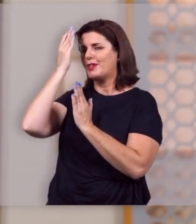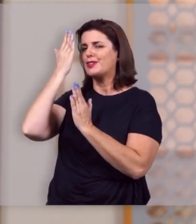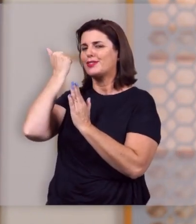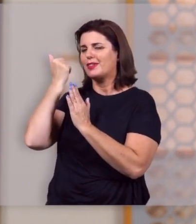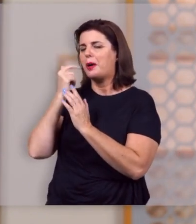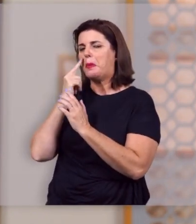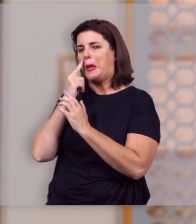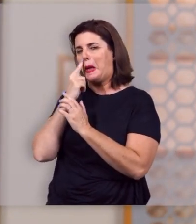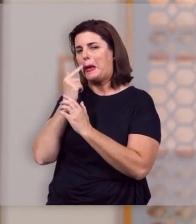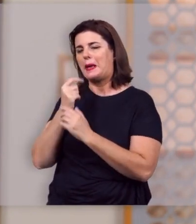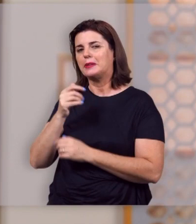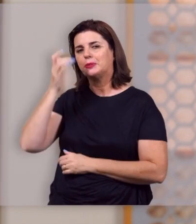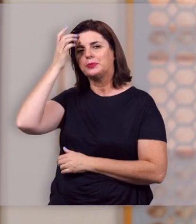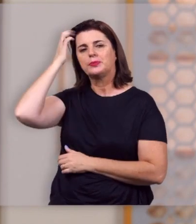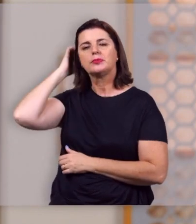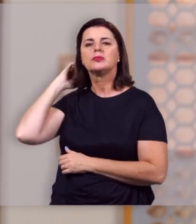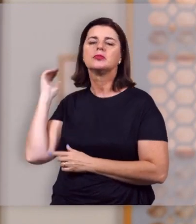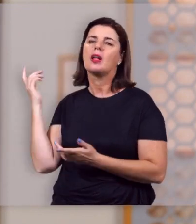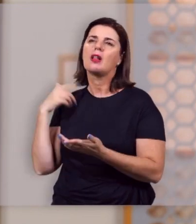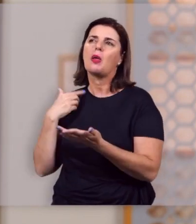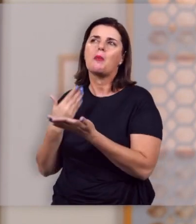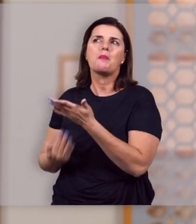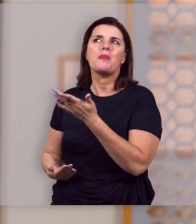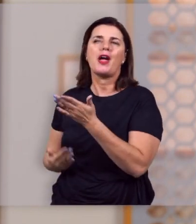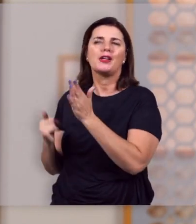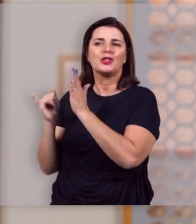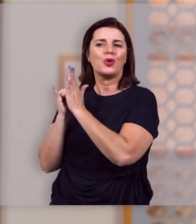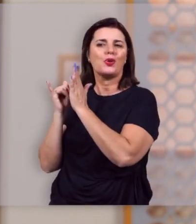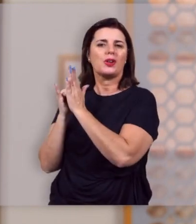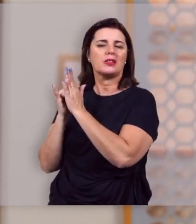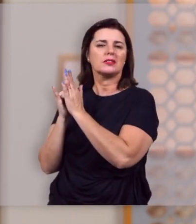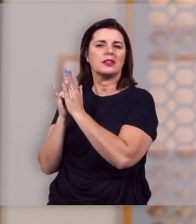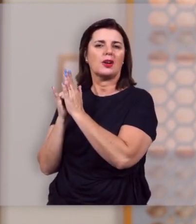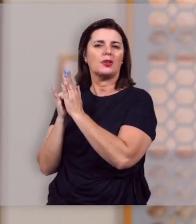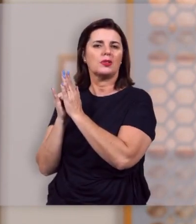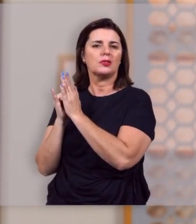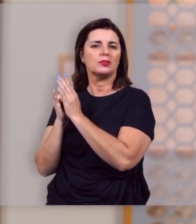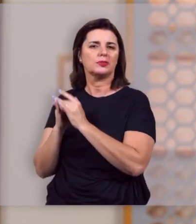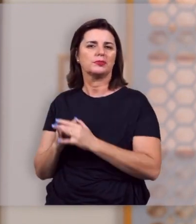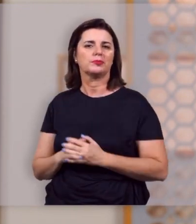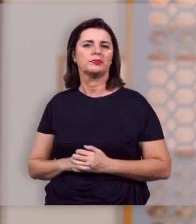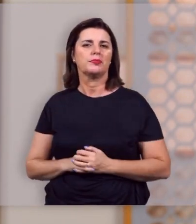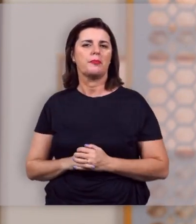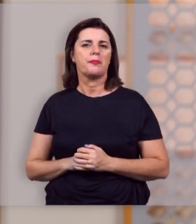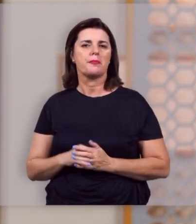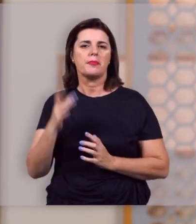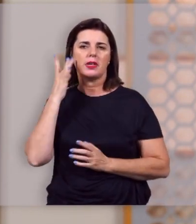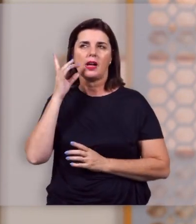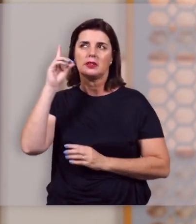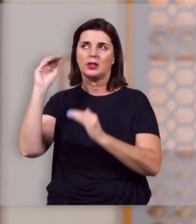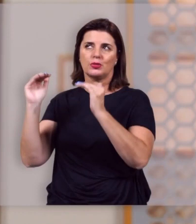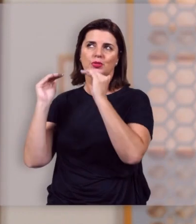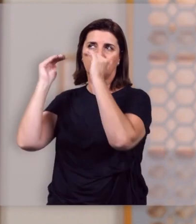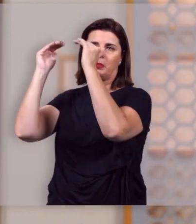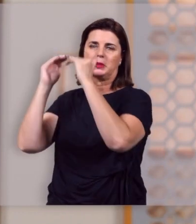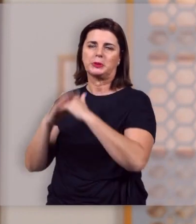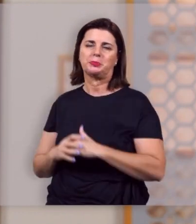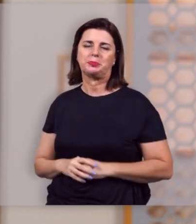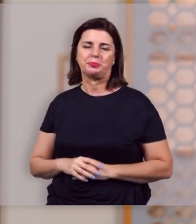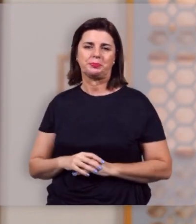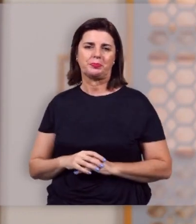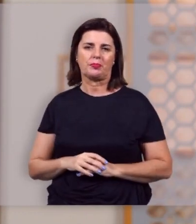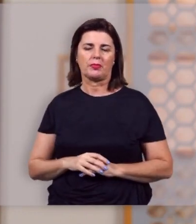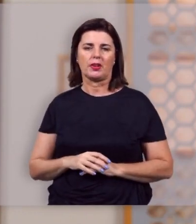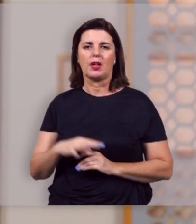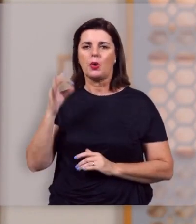Espírito Santo sabe. Ele não desperdiça nenhuma oração por você, em você, ao Deus que está sobre